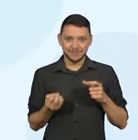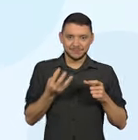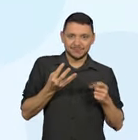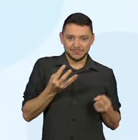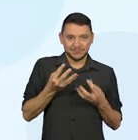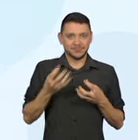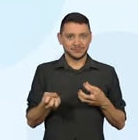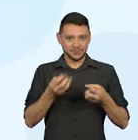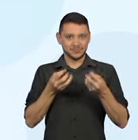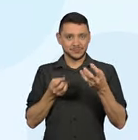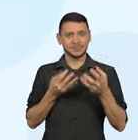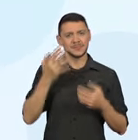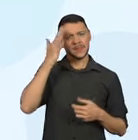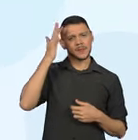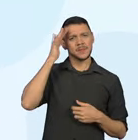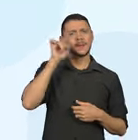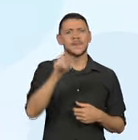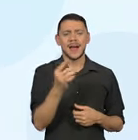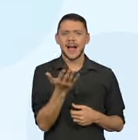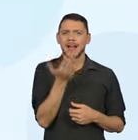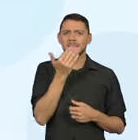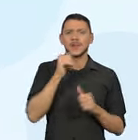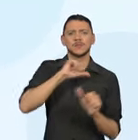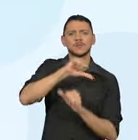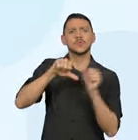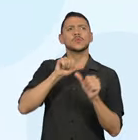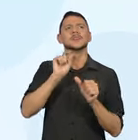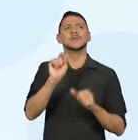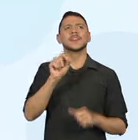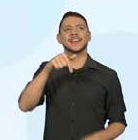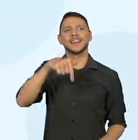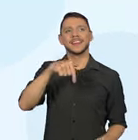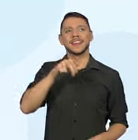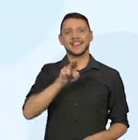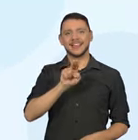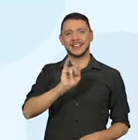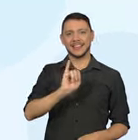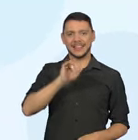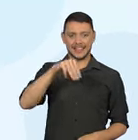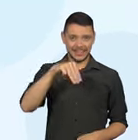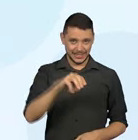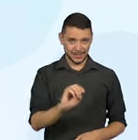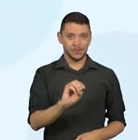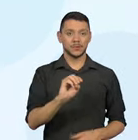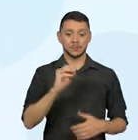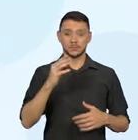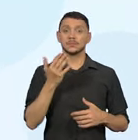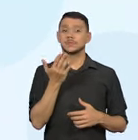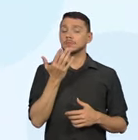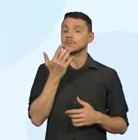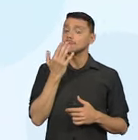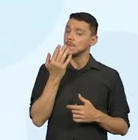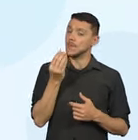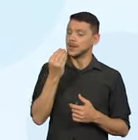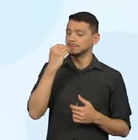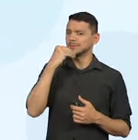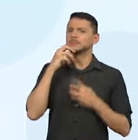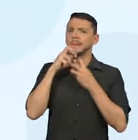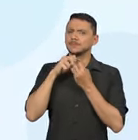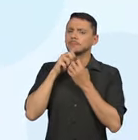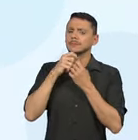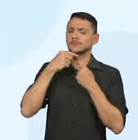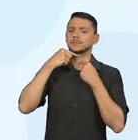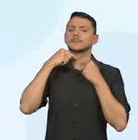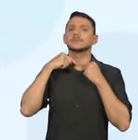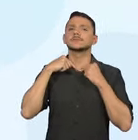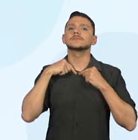os alimentos passam a se chamar quimo, ok? Então, saiu da boca o bolo alimentar, chegou no estômago, vai